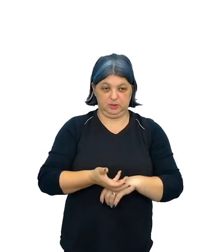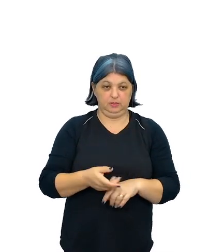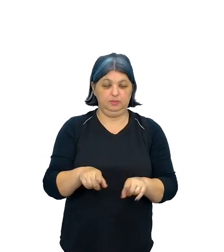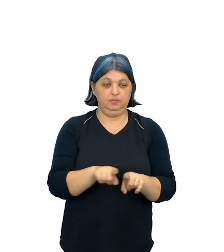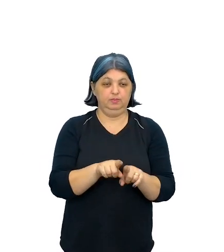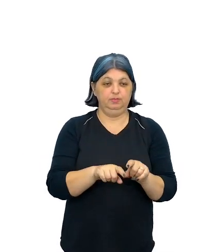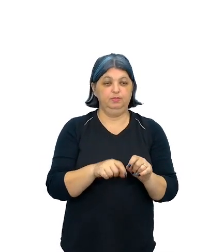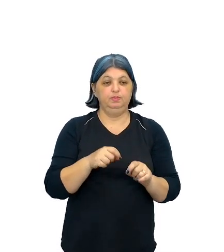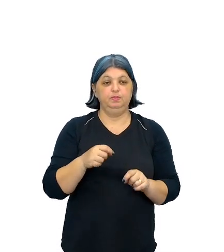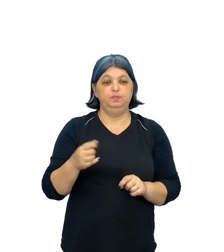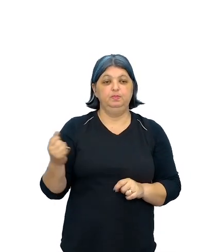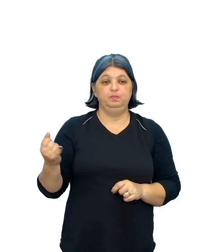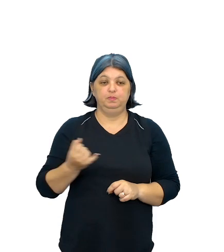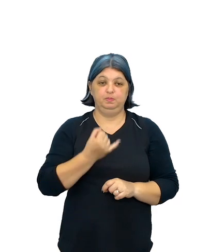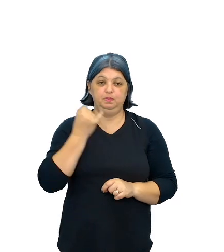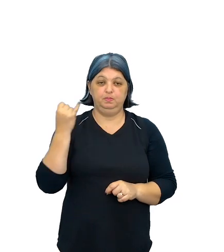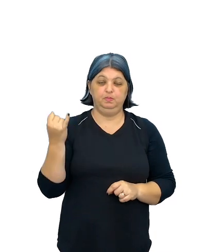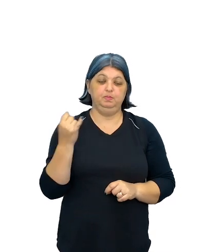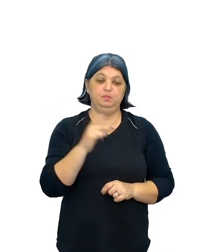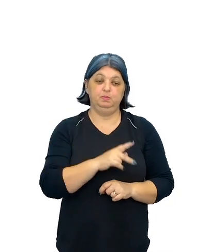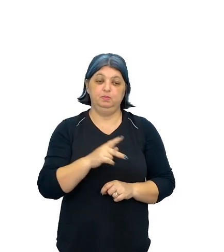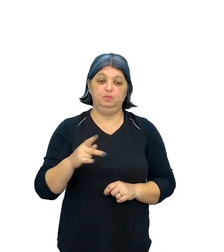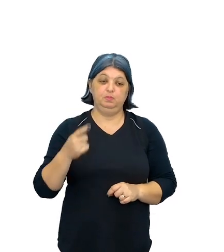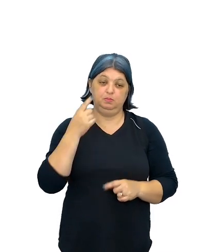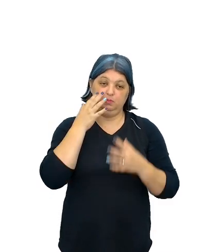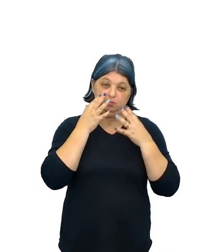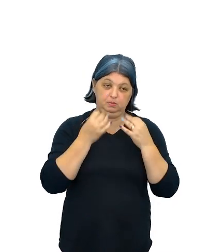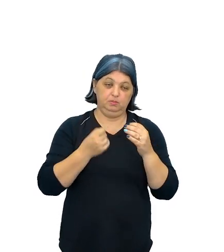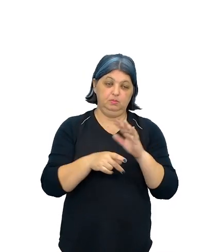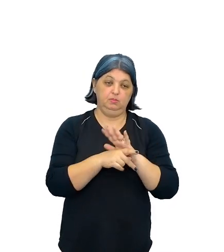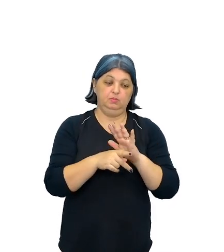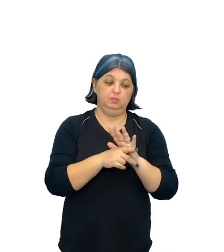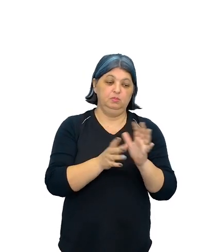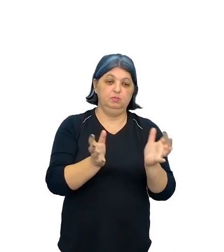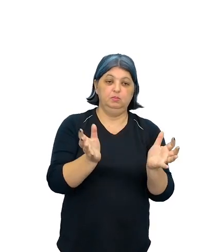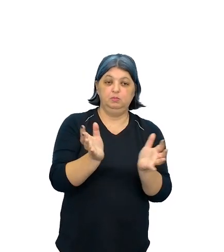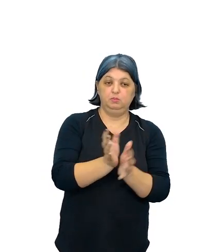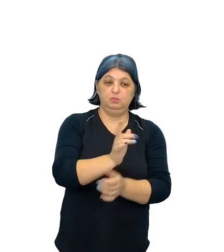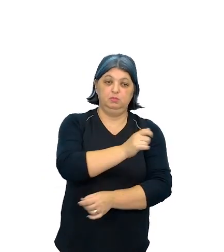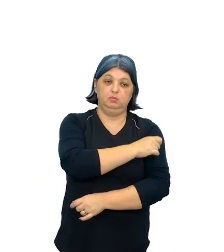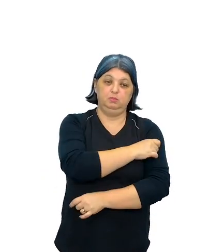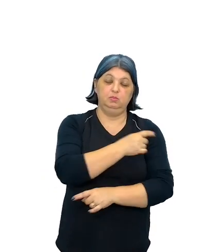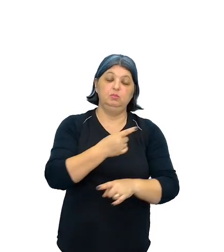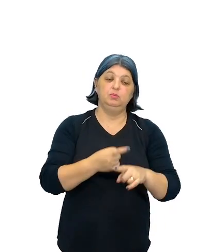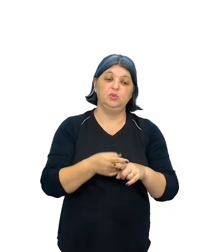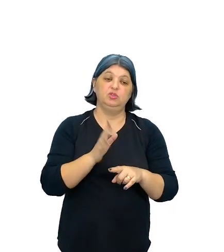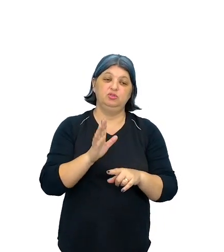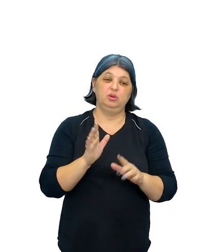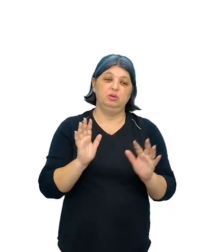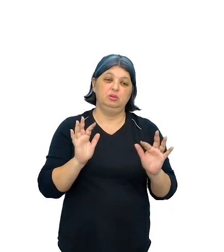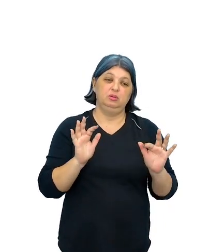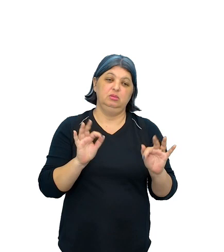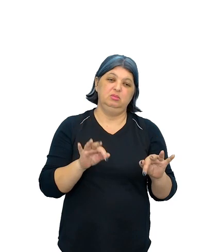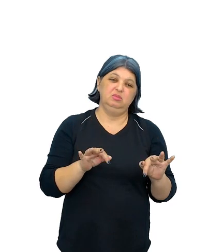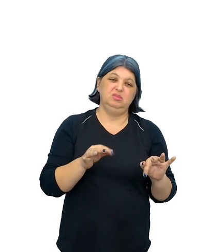destacar aqui, professor, um olhar sensível para esses estudantes, porque Eles acabaram, provavelmente, do sexto, do sétimo,